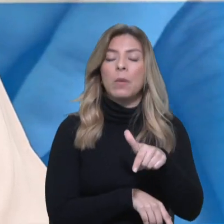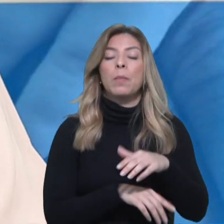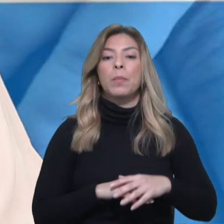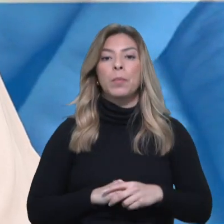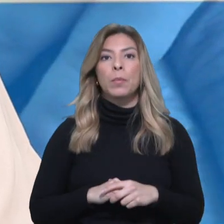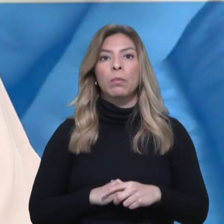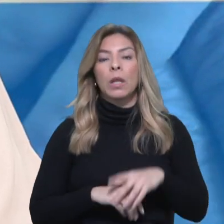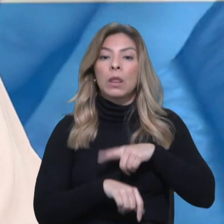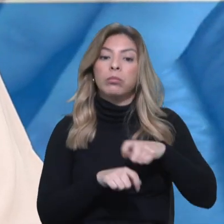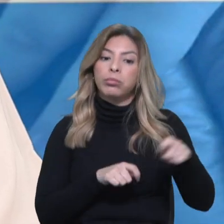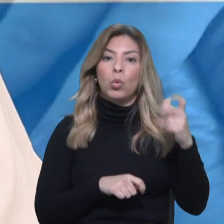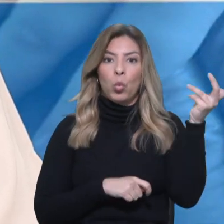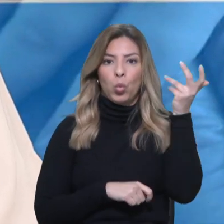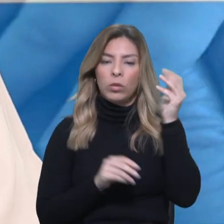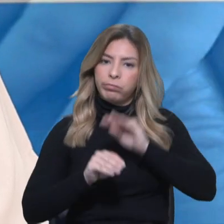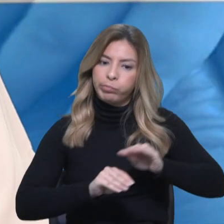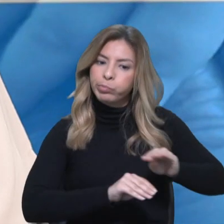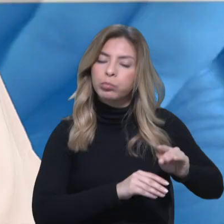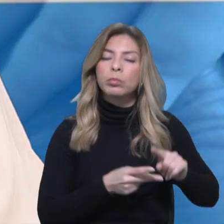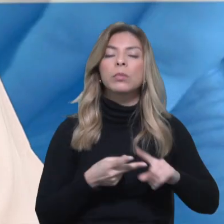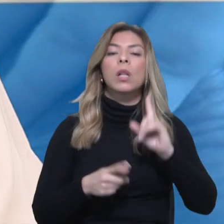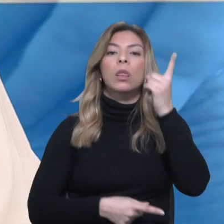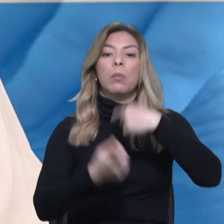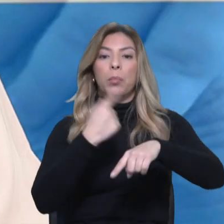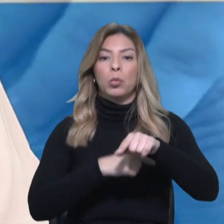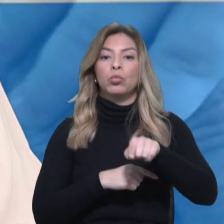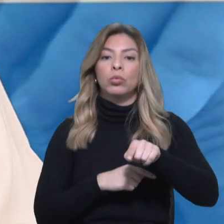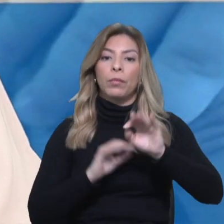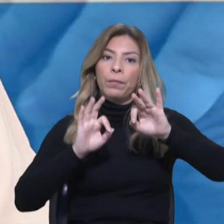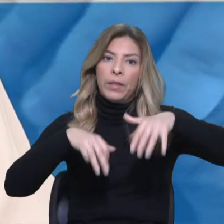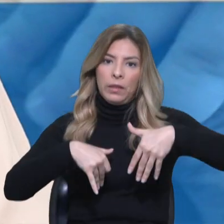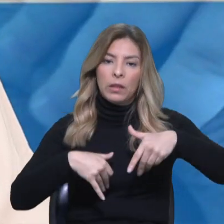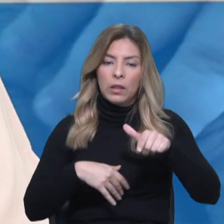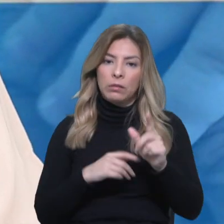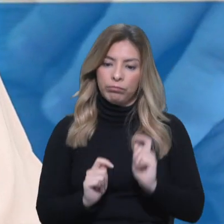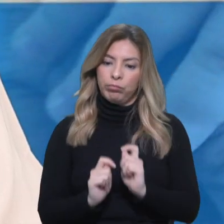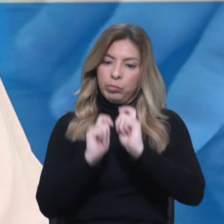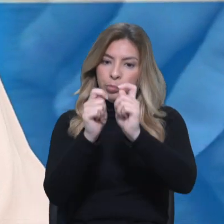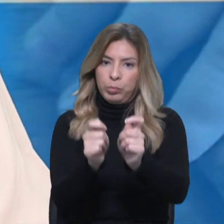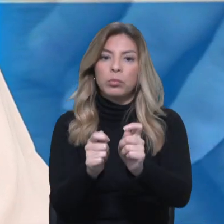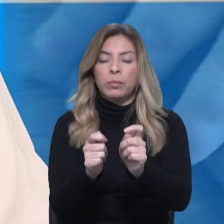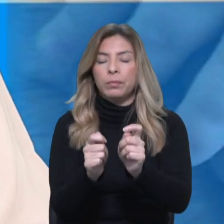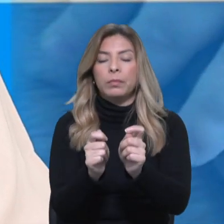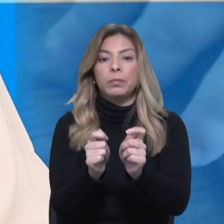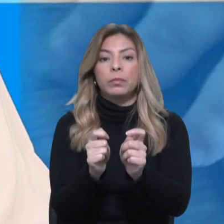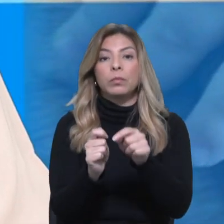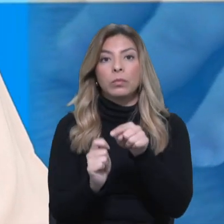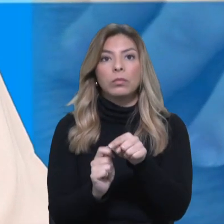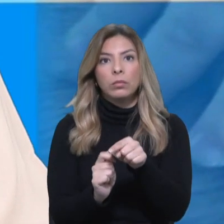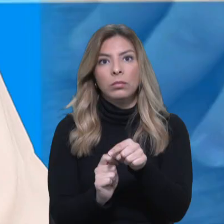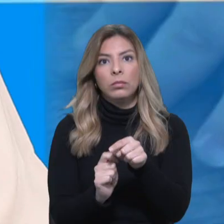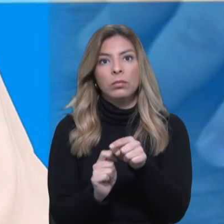cultural. Terminando depois com a entrega de um símbolo para realmente nós